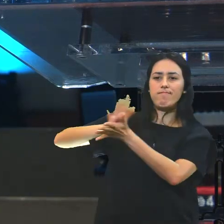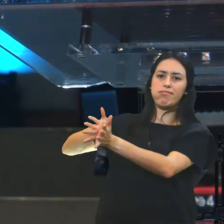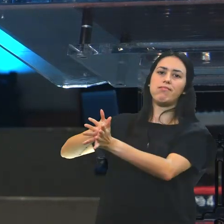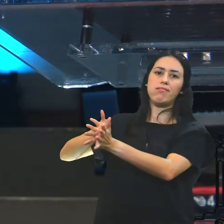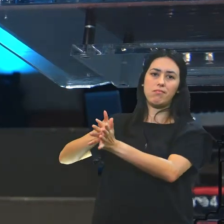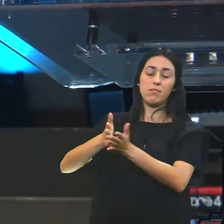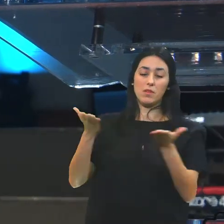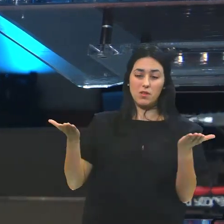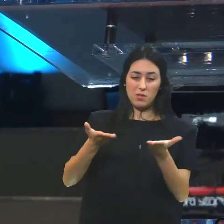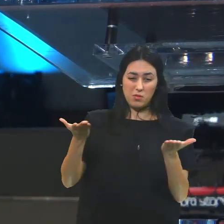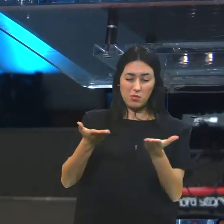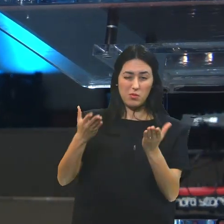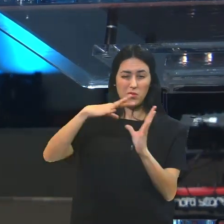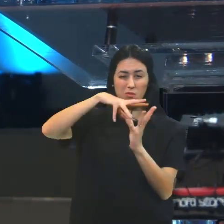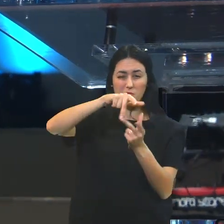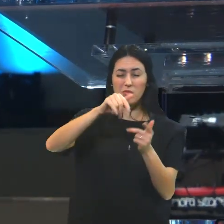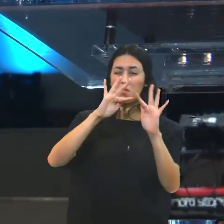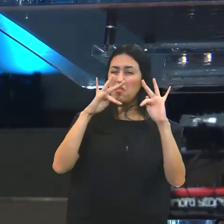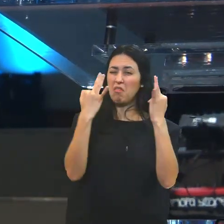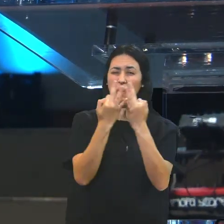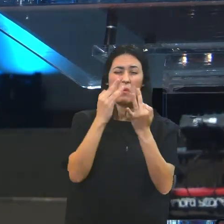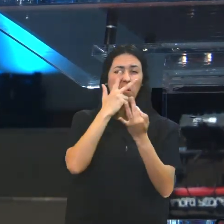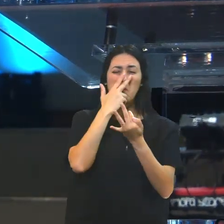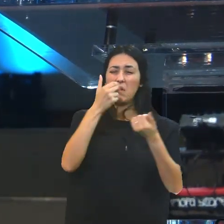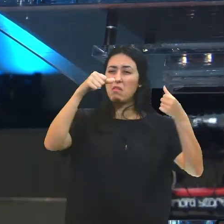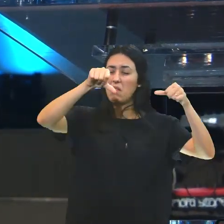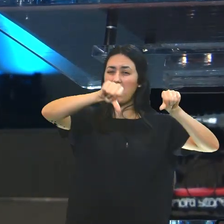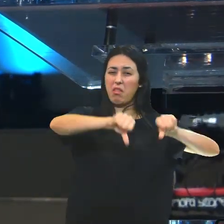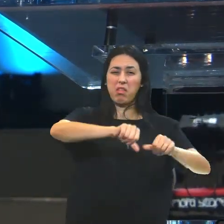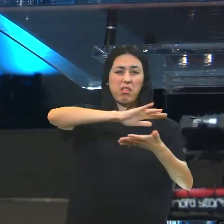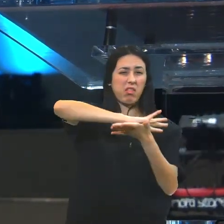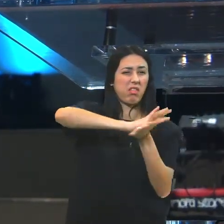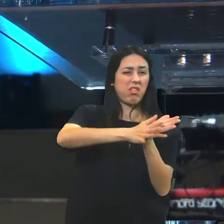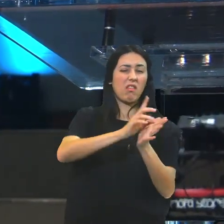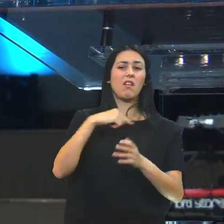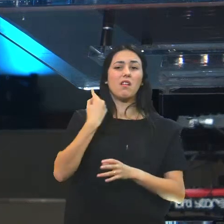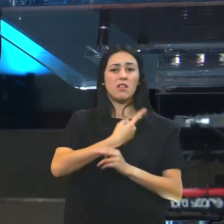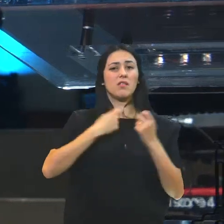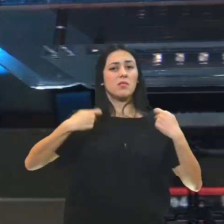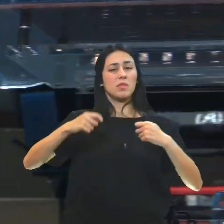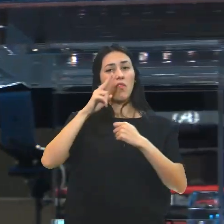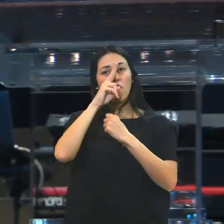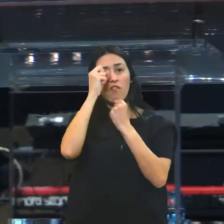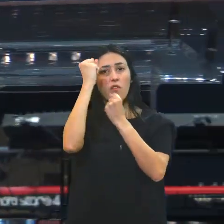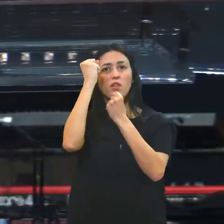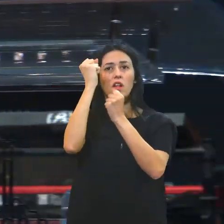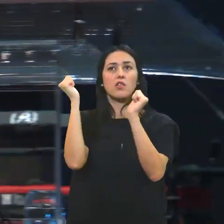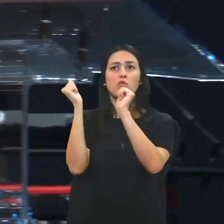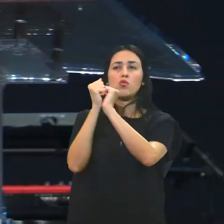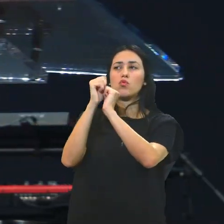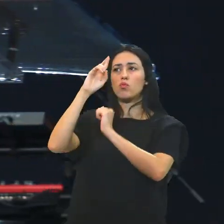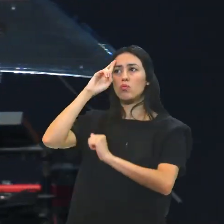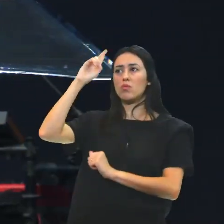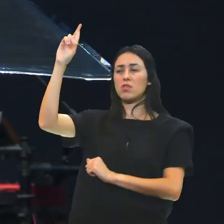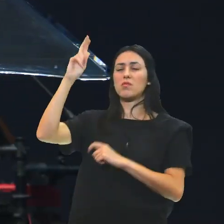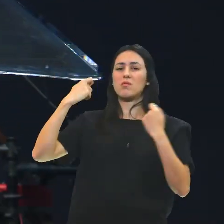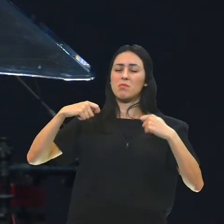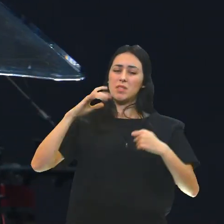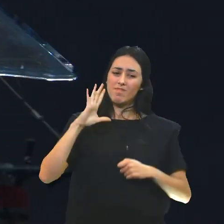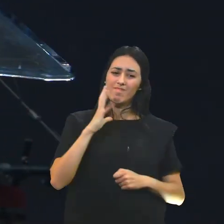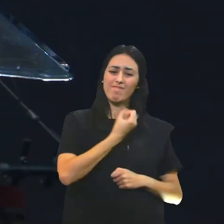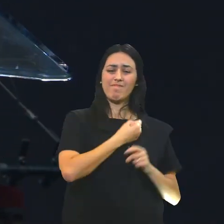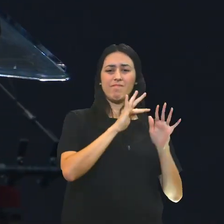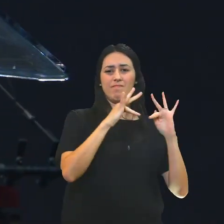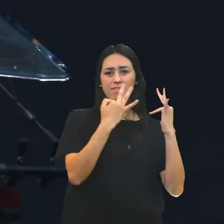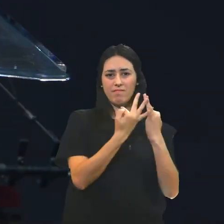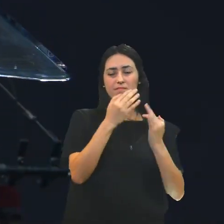família está sendo dilacerada, destruída. Nós precisamos nos fortalecer no Senhor para resgate, para a salvação da família. Abre a